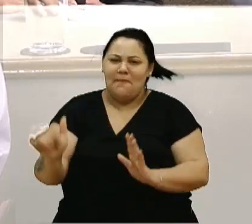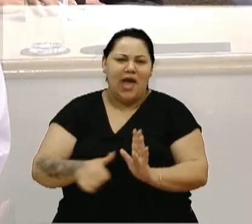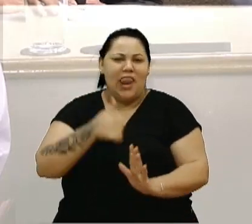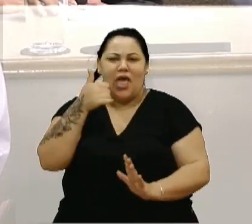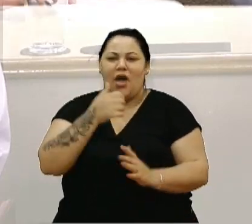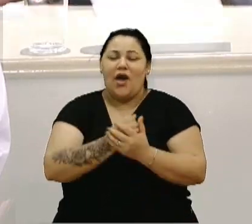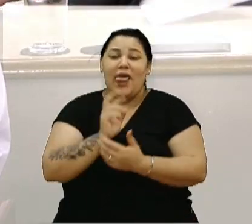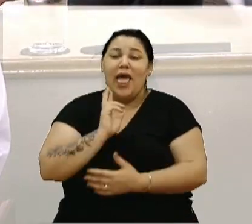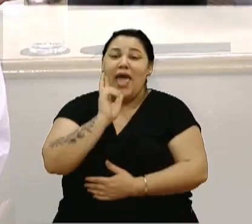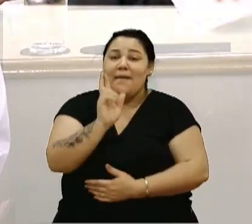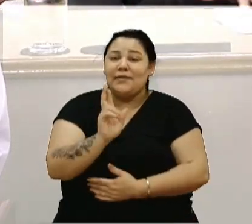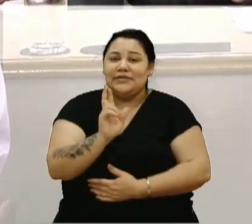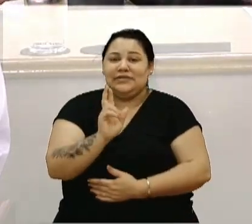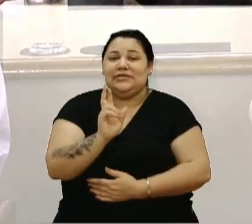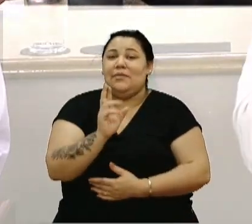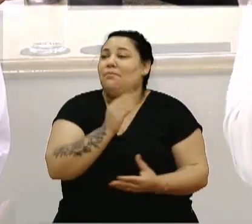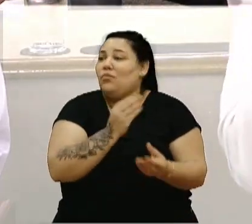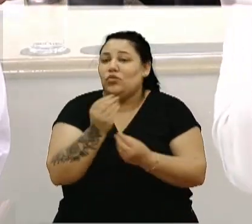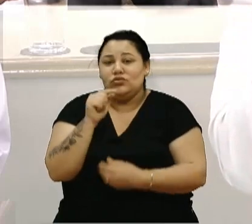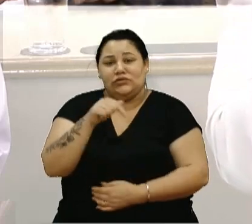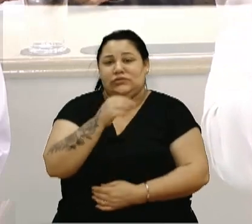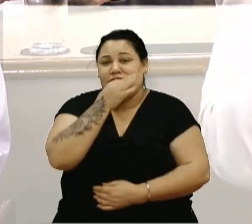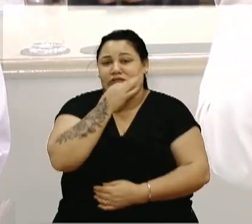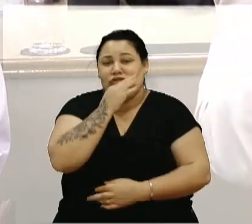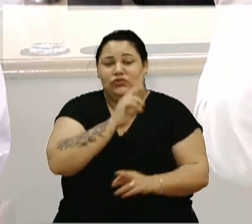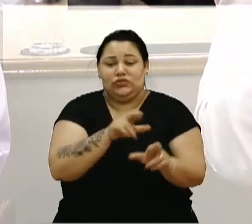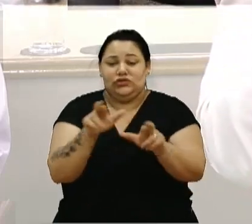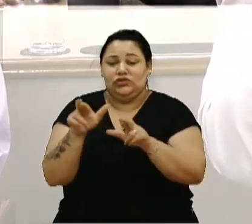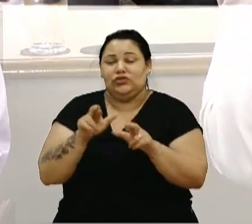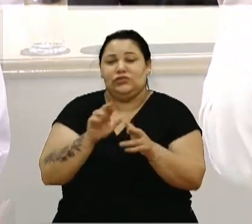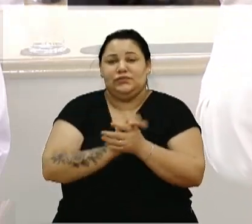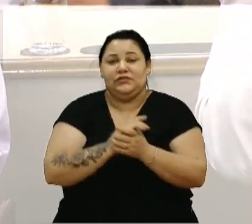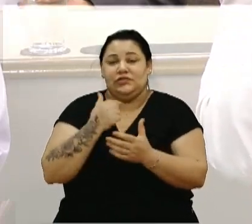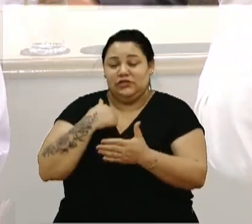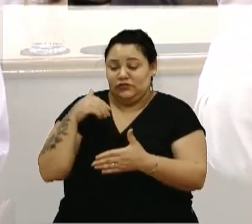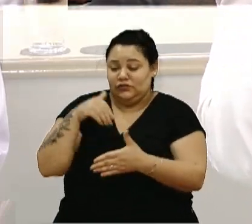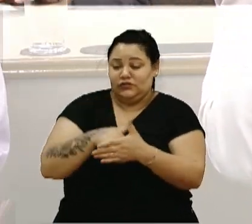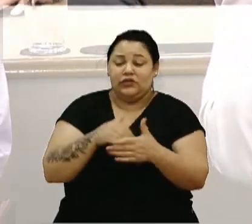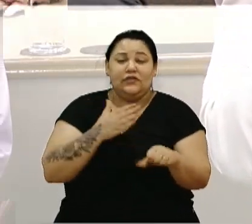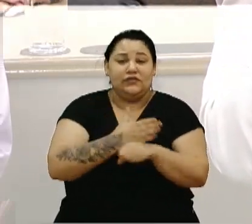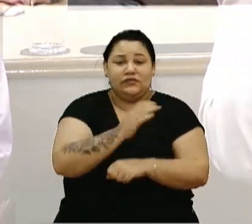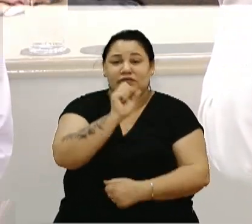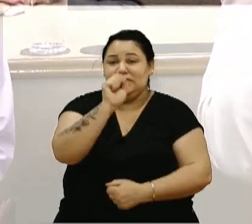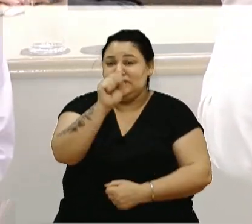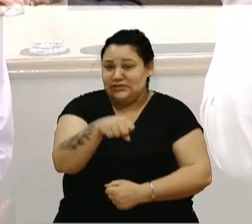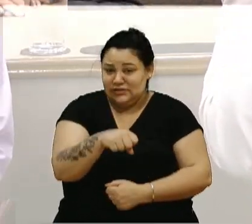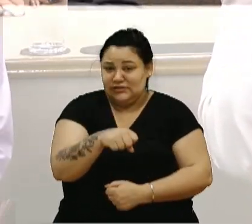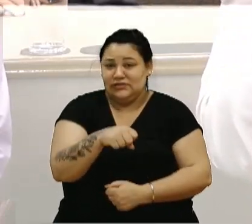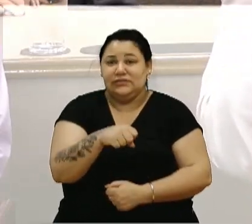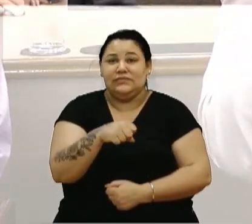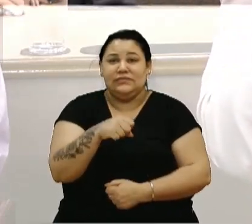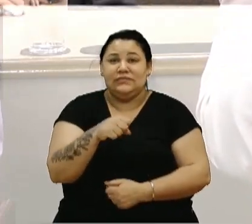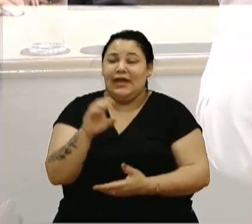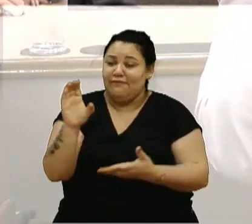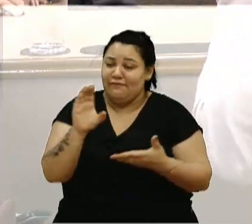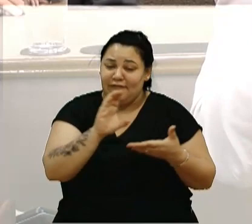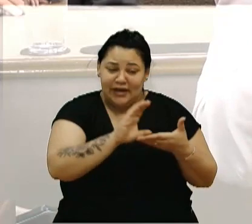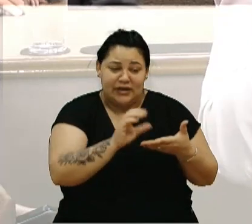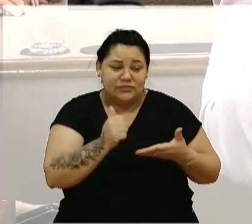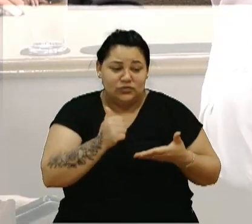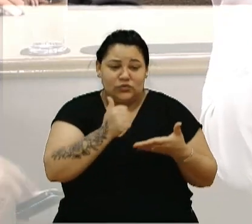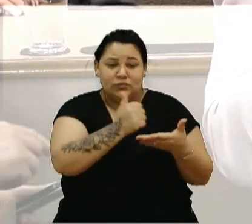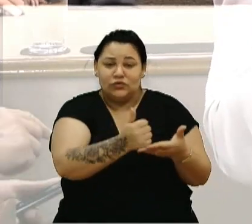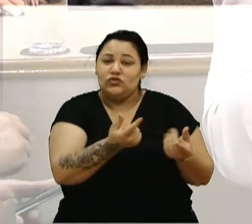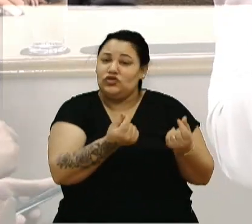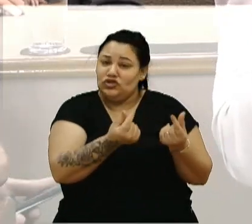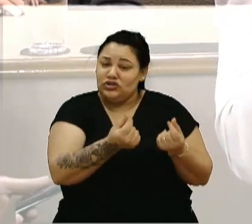Ela representa muito para Caxias do Sul e região. E eu votei a favor do subsídio, enfim, do